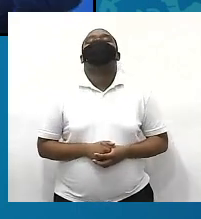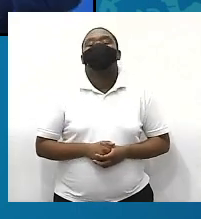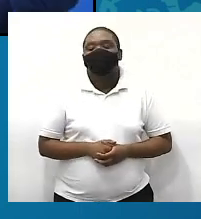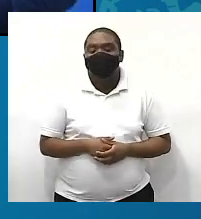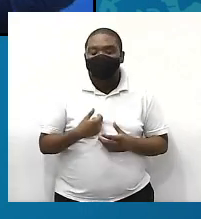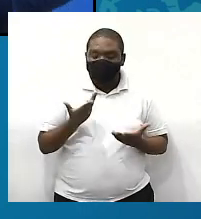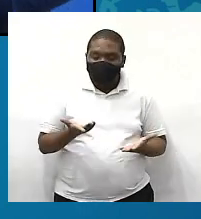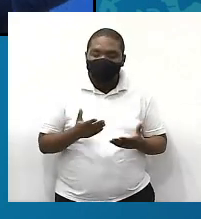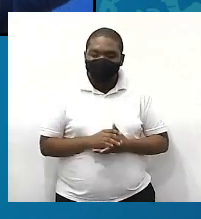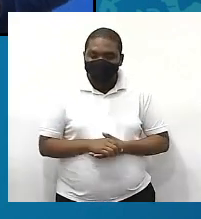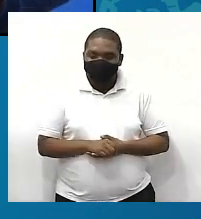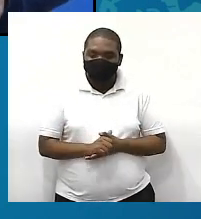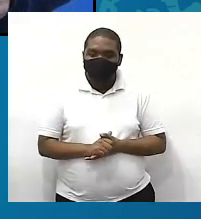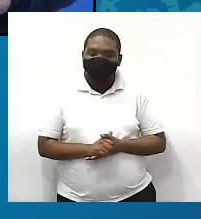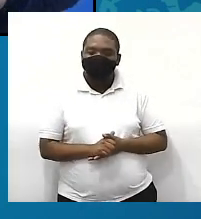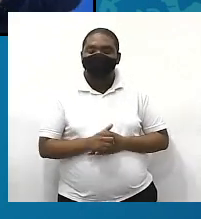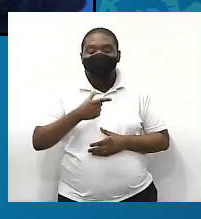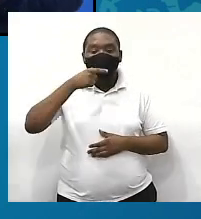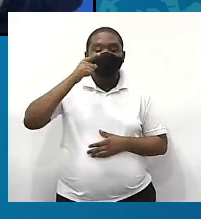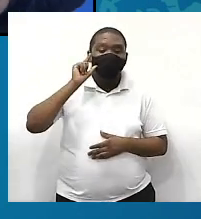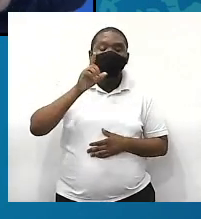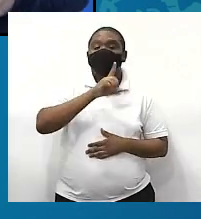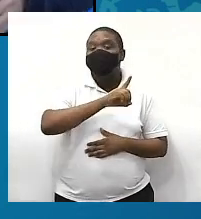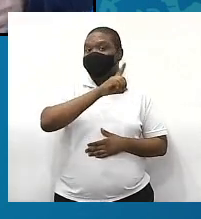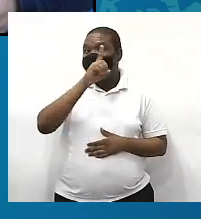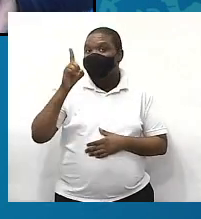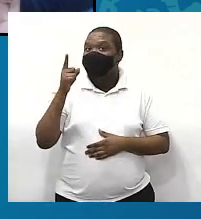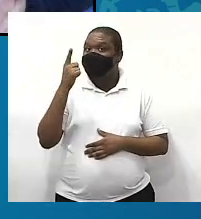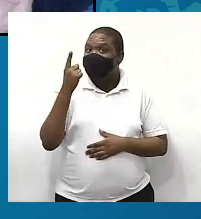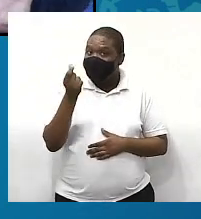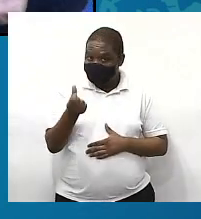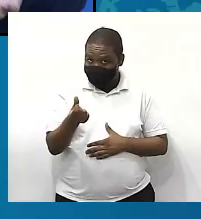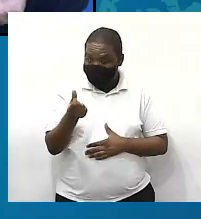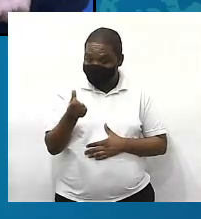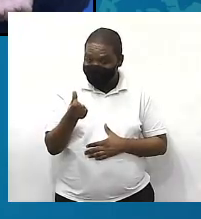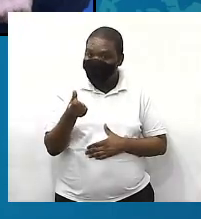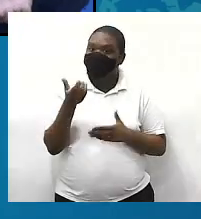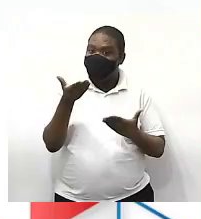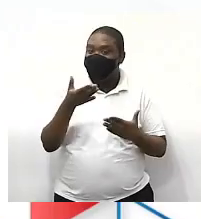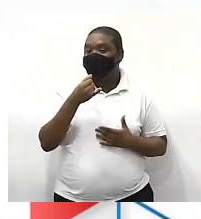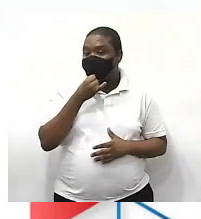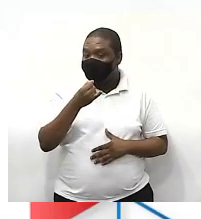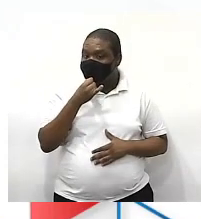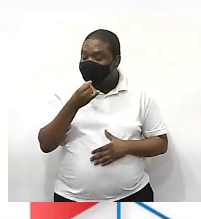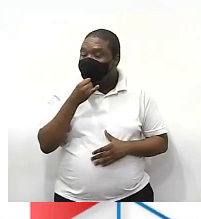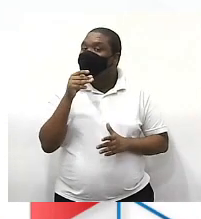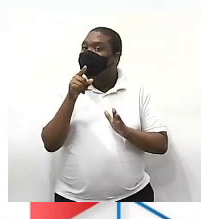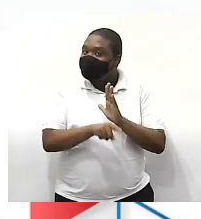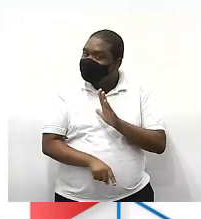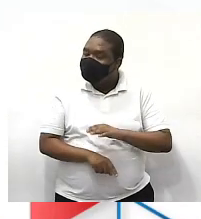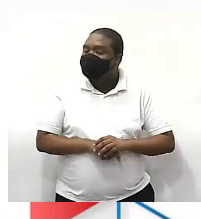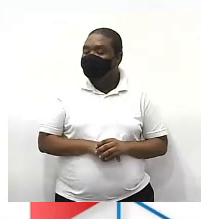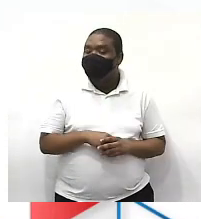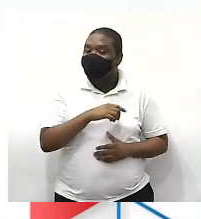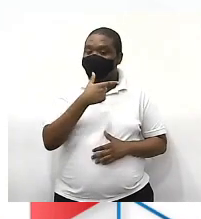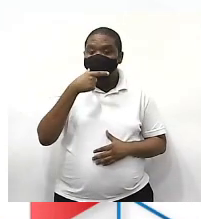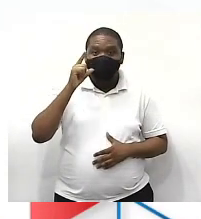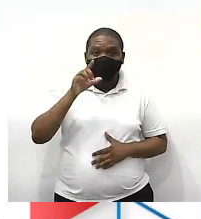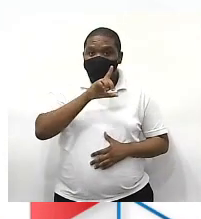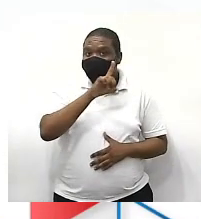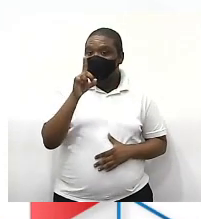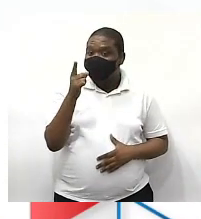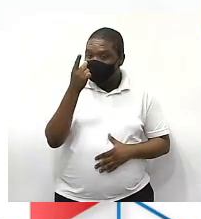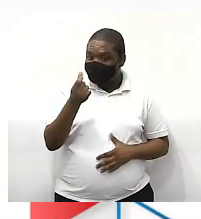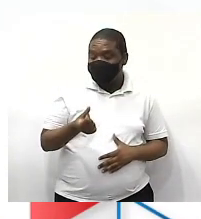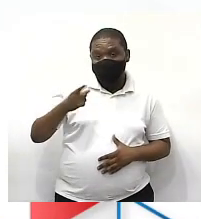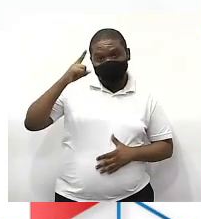Sexta questão. Ontem foi dia 16, esse é um exemplo da questão, tá bom? Ontem foi dia 16 de